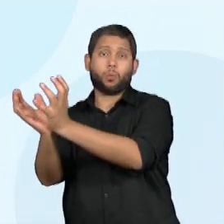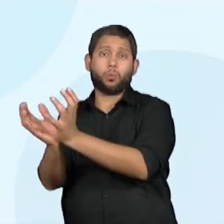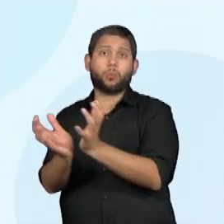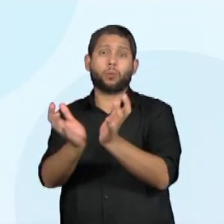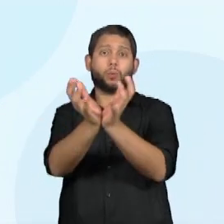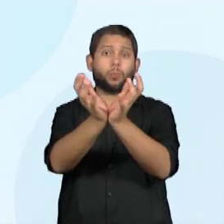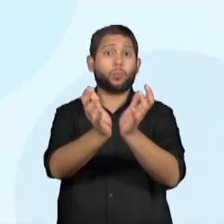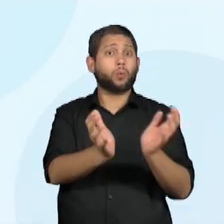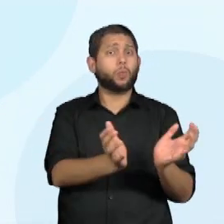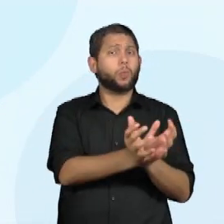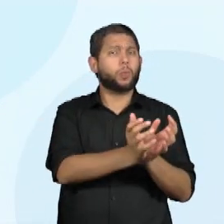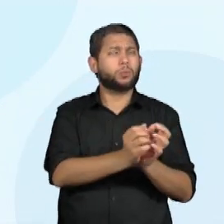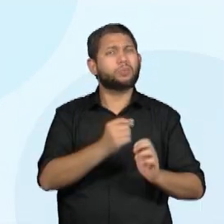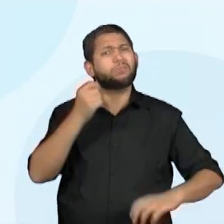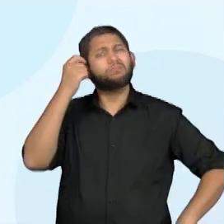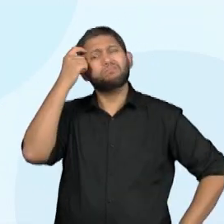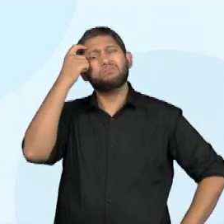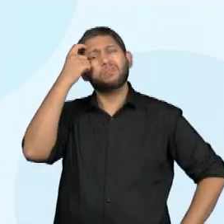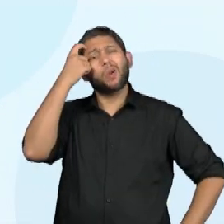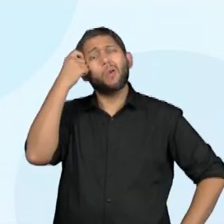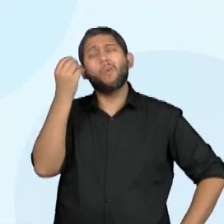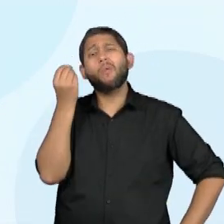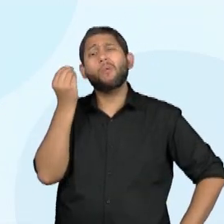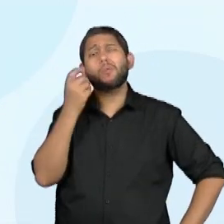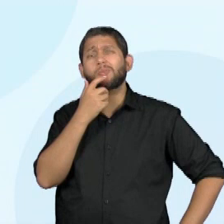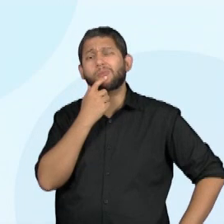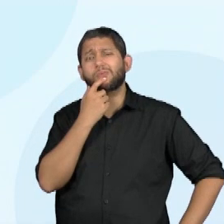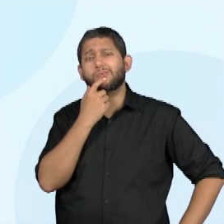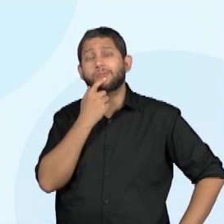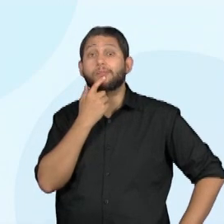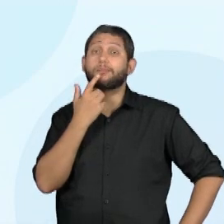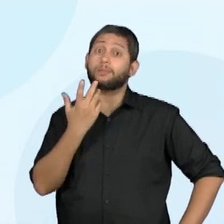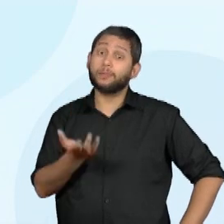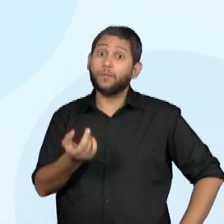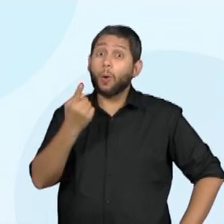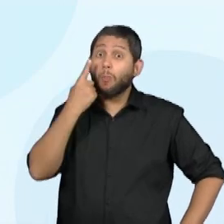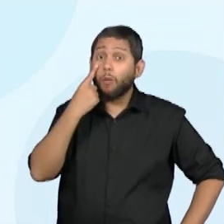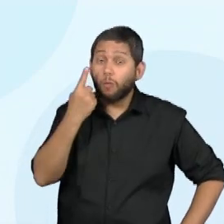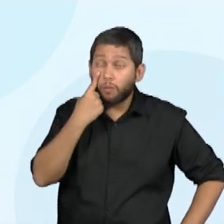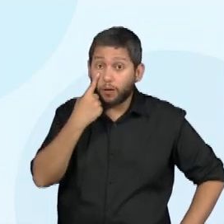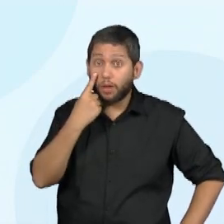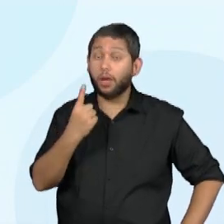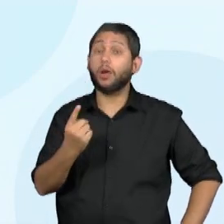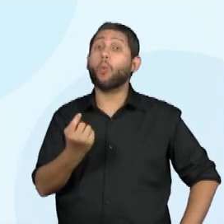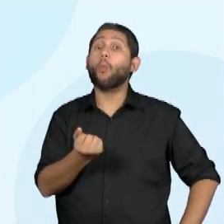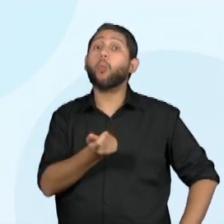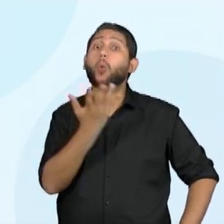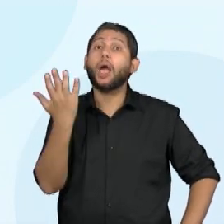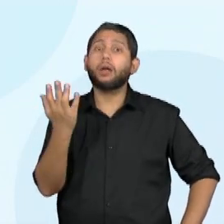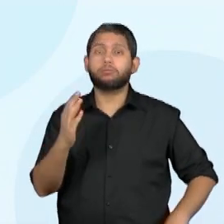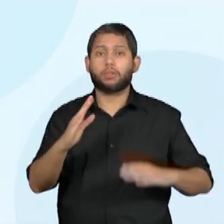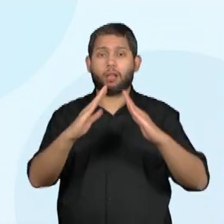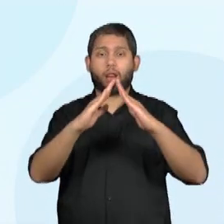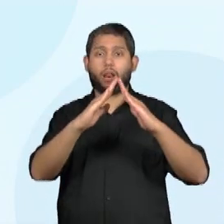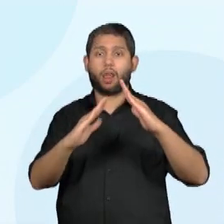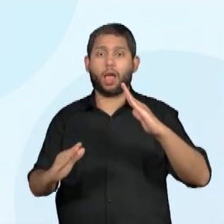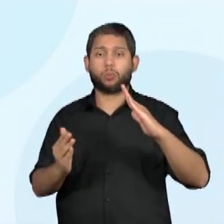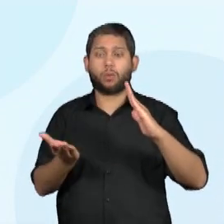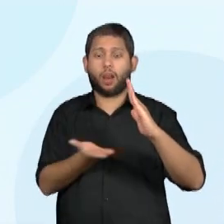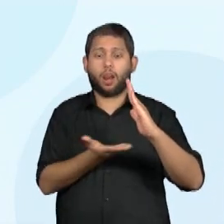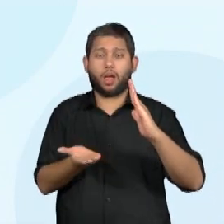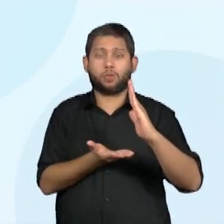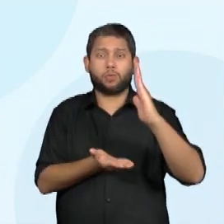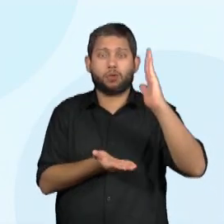Flipchart a partir da quantidade de lados que cada uma